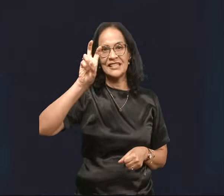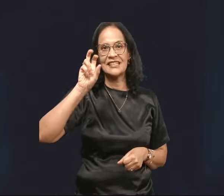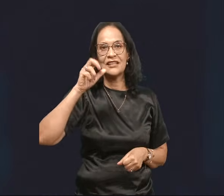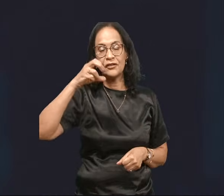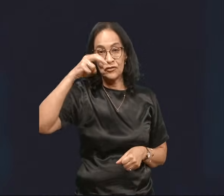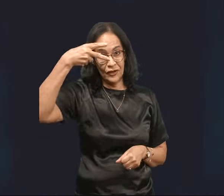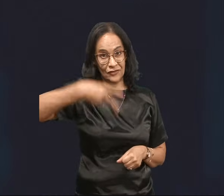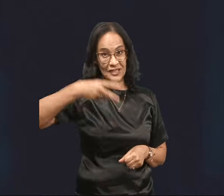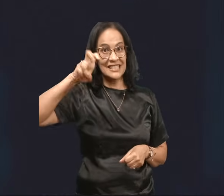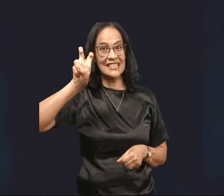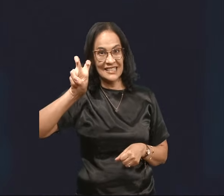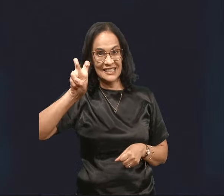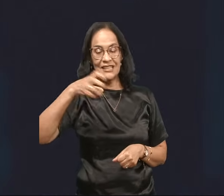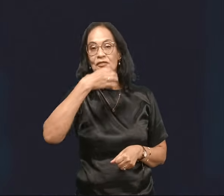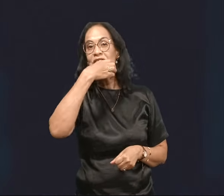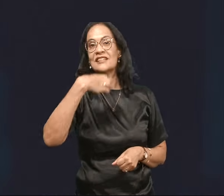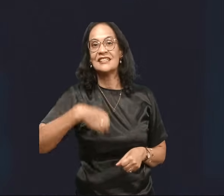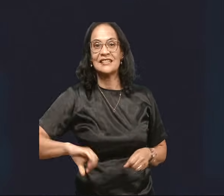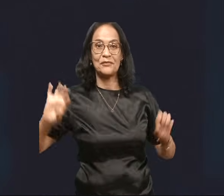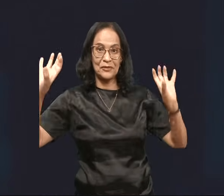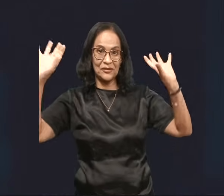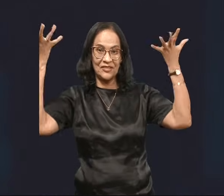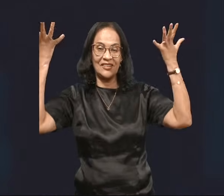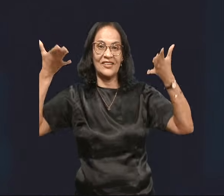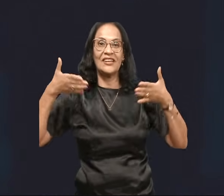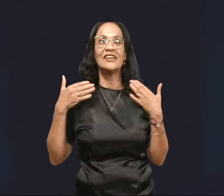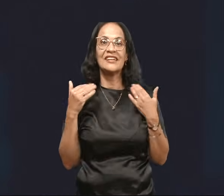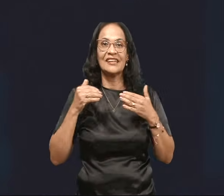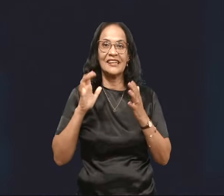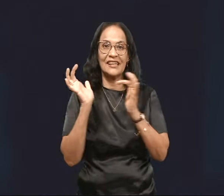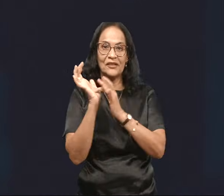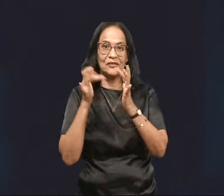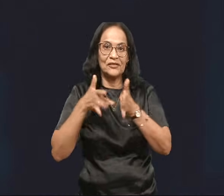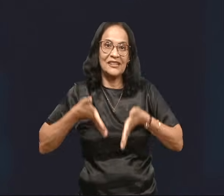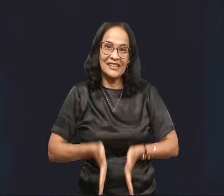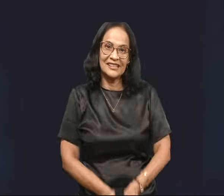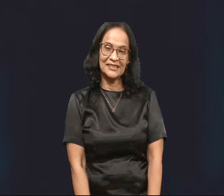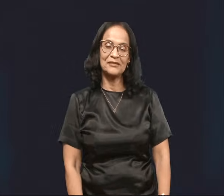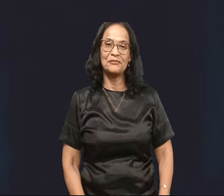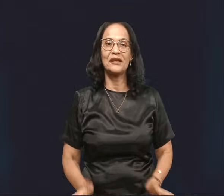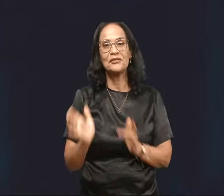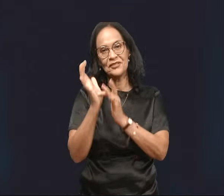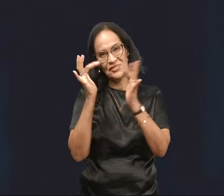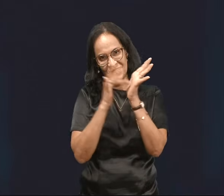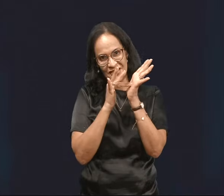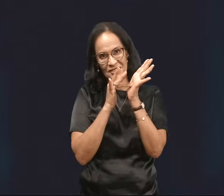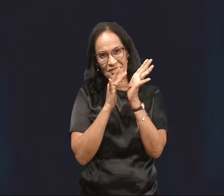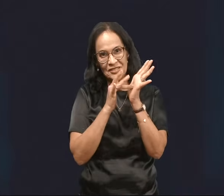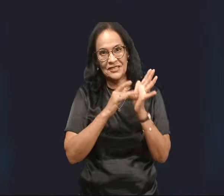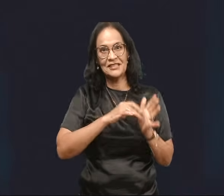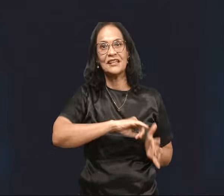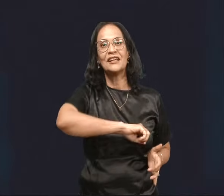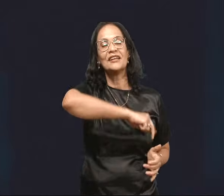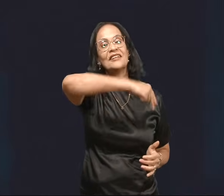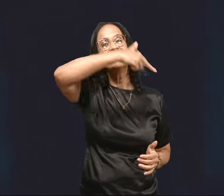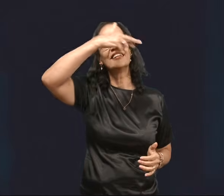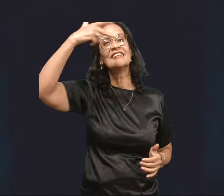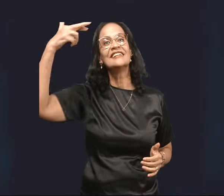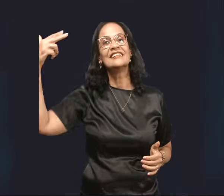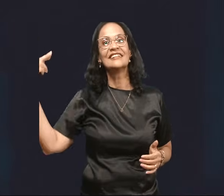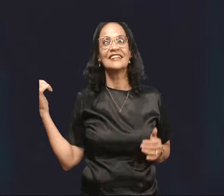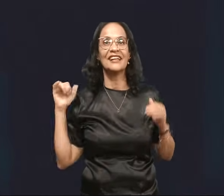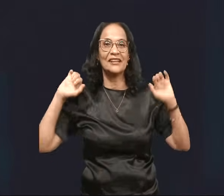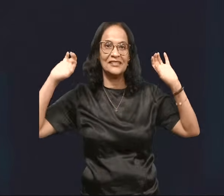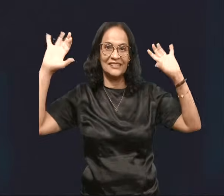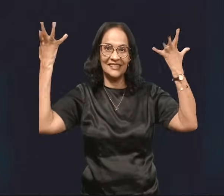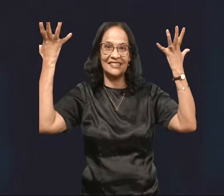temos a comemoração do Natal, que é o nascimento do nosso Senhor Jesus Cristo. E o Natal Aleluia é o nosso evento